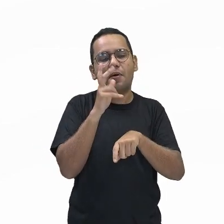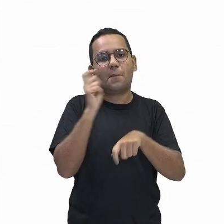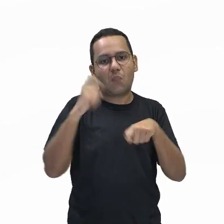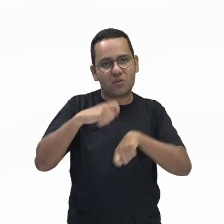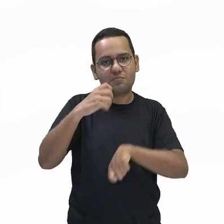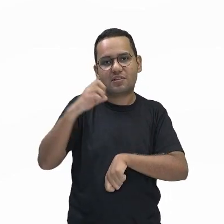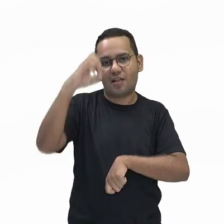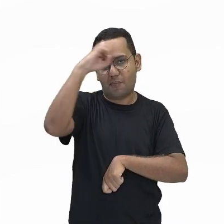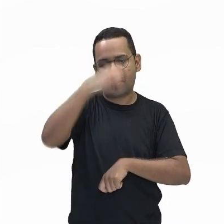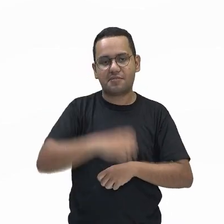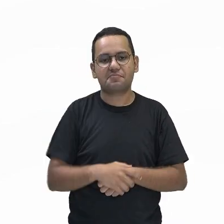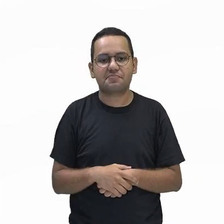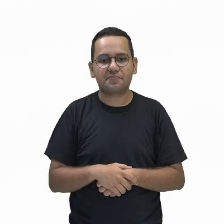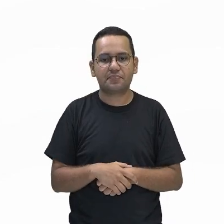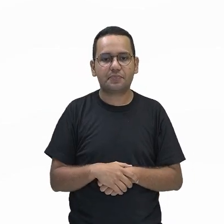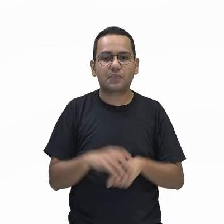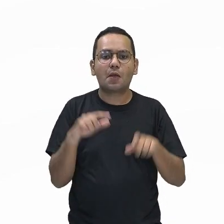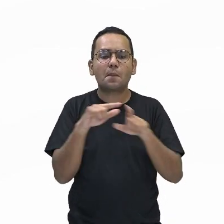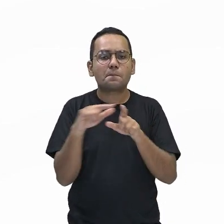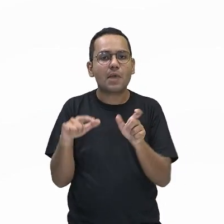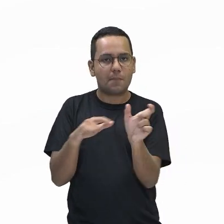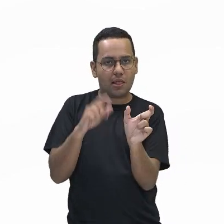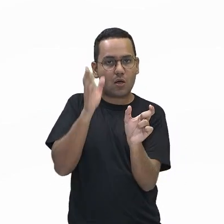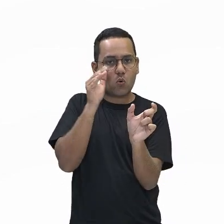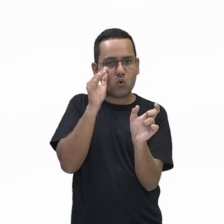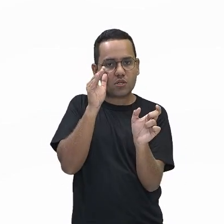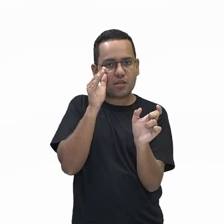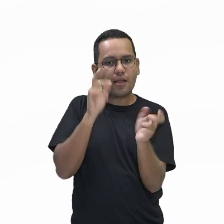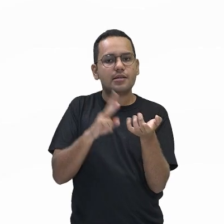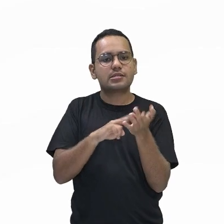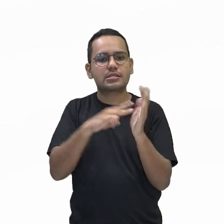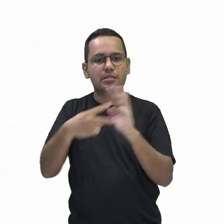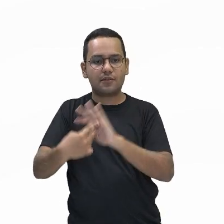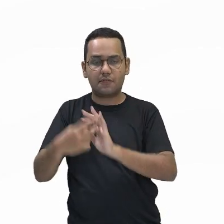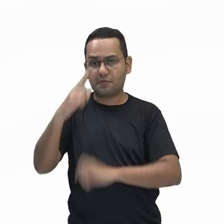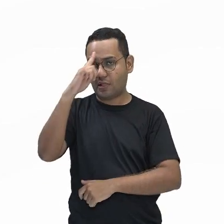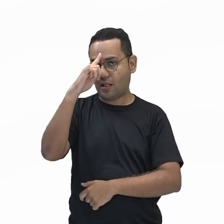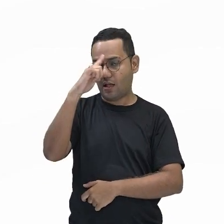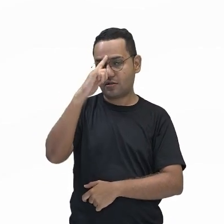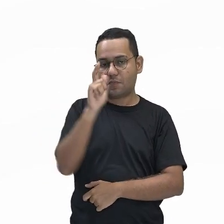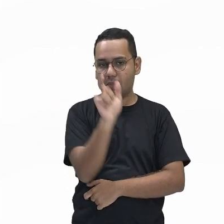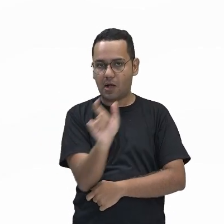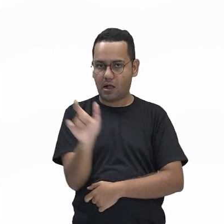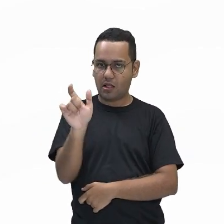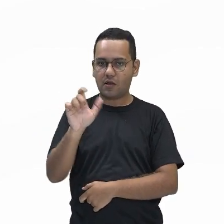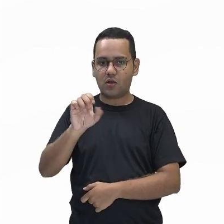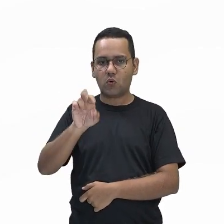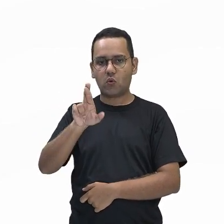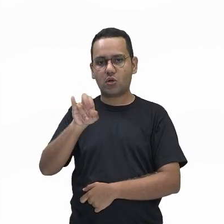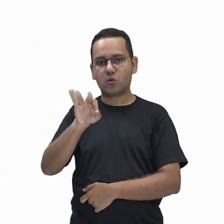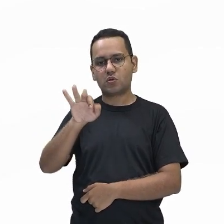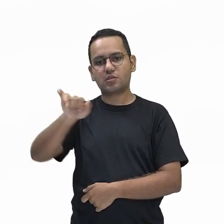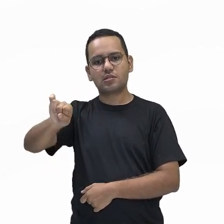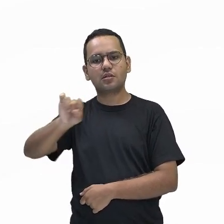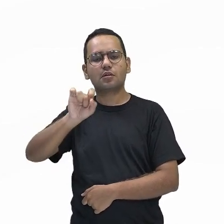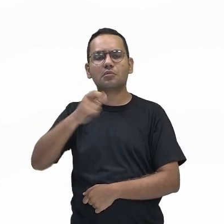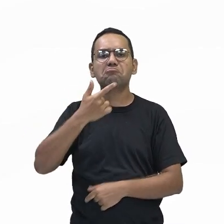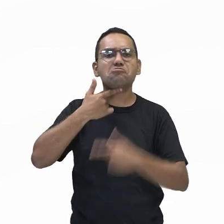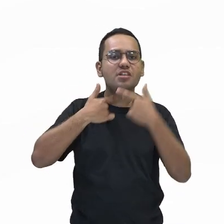curiosidade origina-se do latim curiositas, que significa desejo